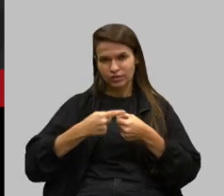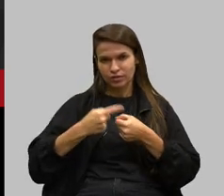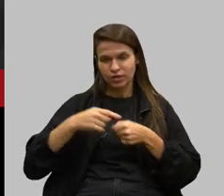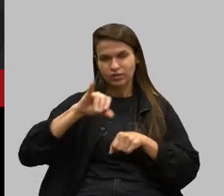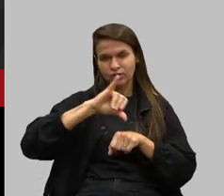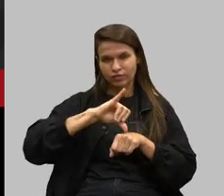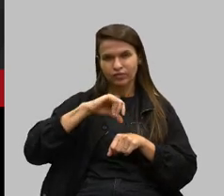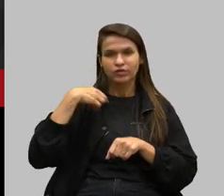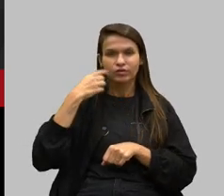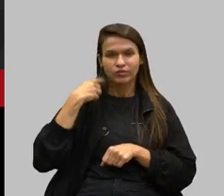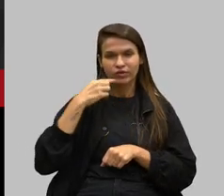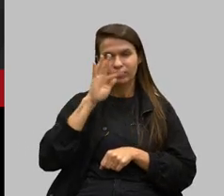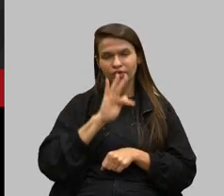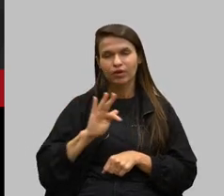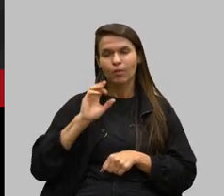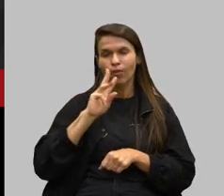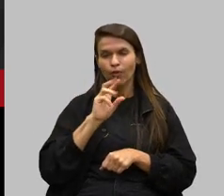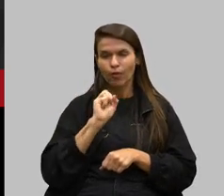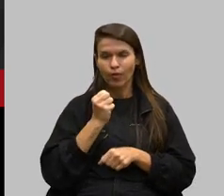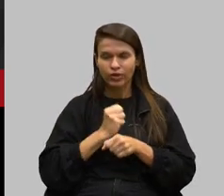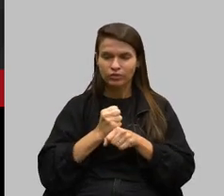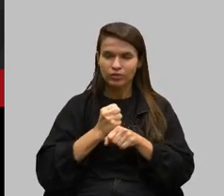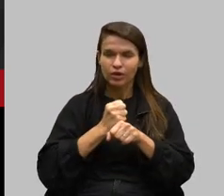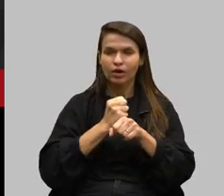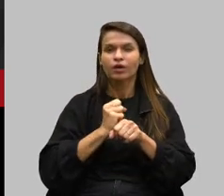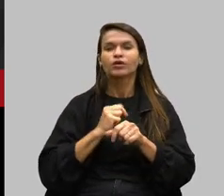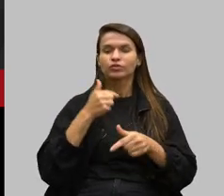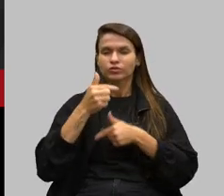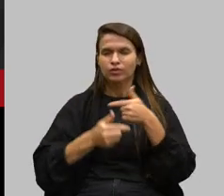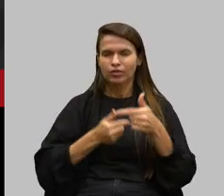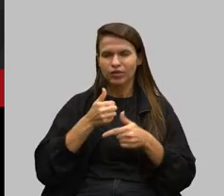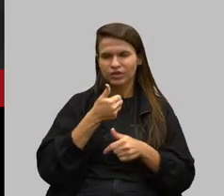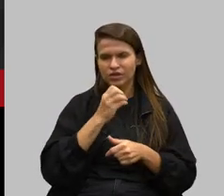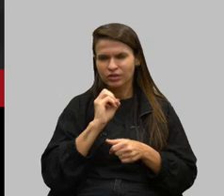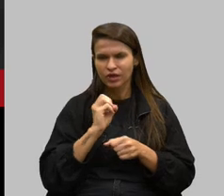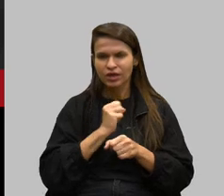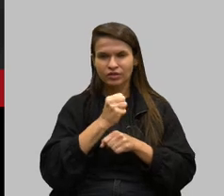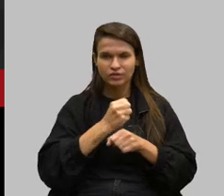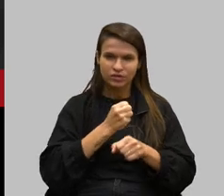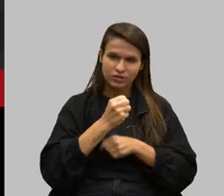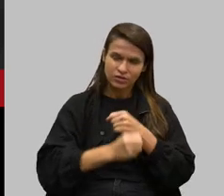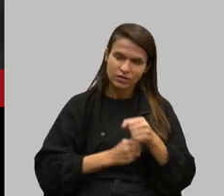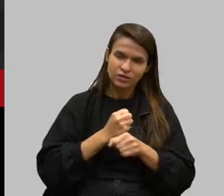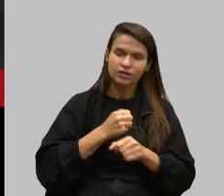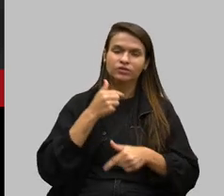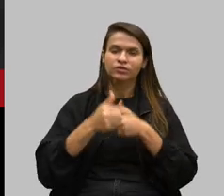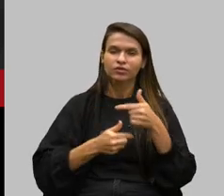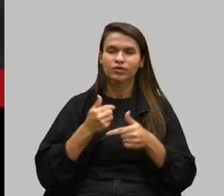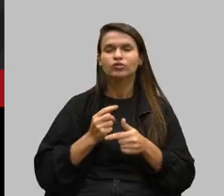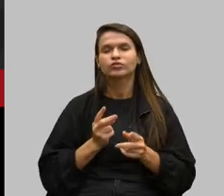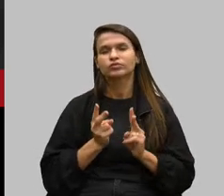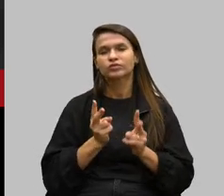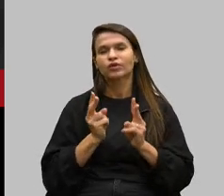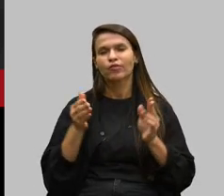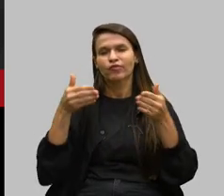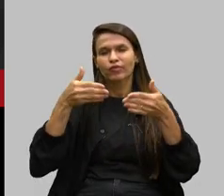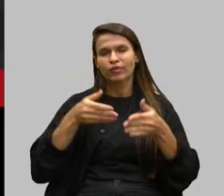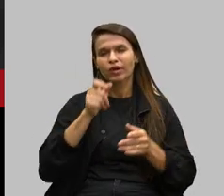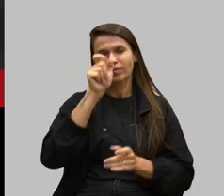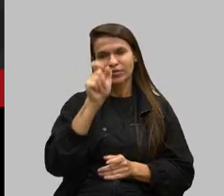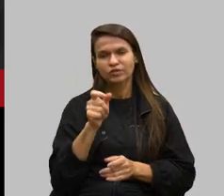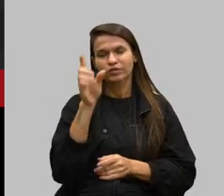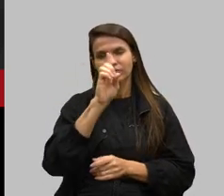deputado federal por 8 anos e durante toda a minha atuação nesses 10 anos de Mandato eu sempre atuei pela pessoa com